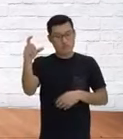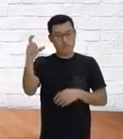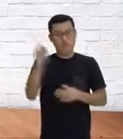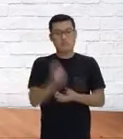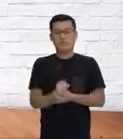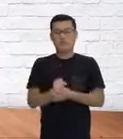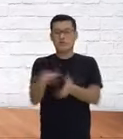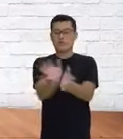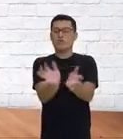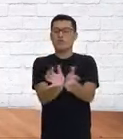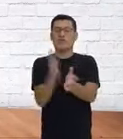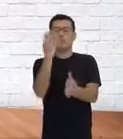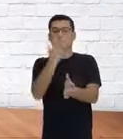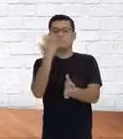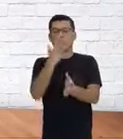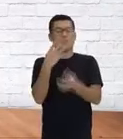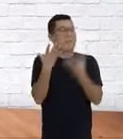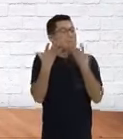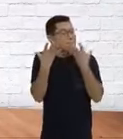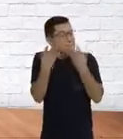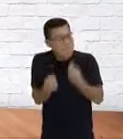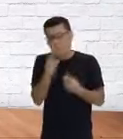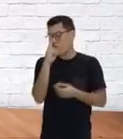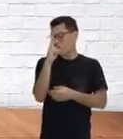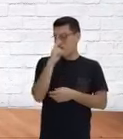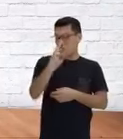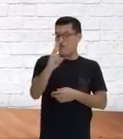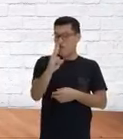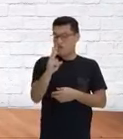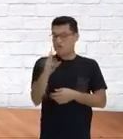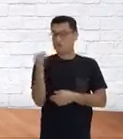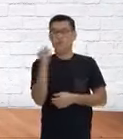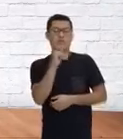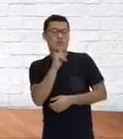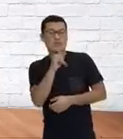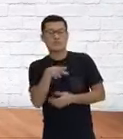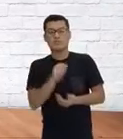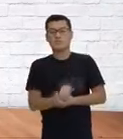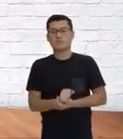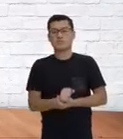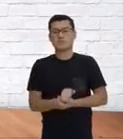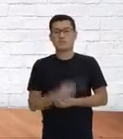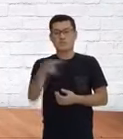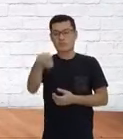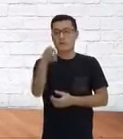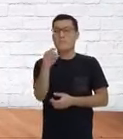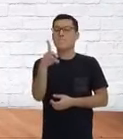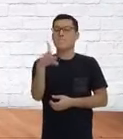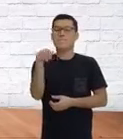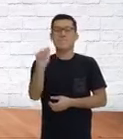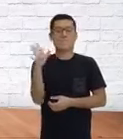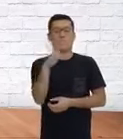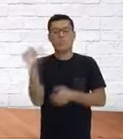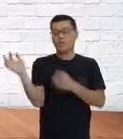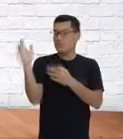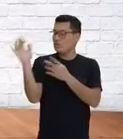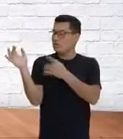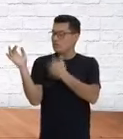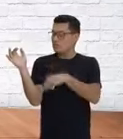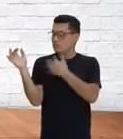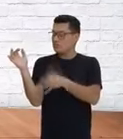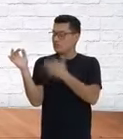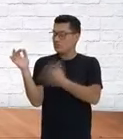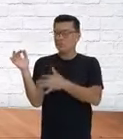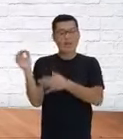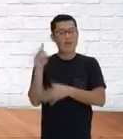banda de música é muito mais forte do que por exemplo a moda de viola que nós vamos encontrar